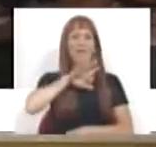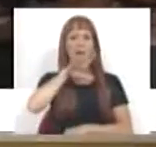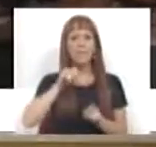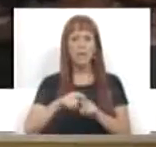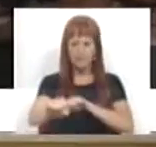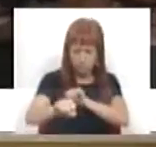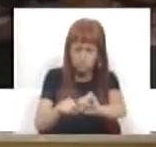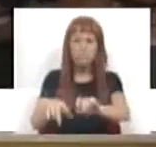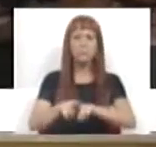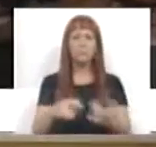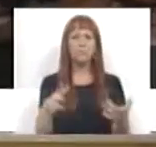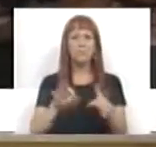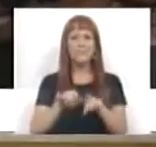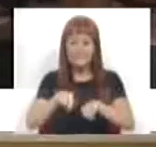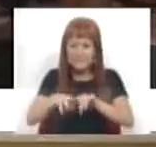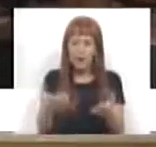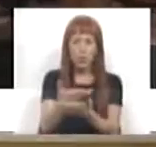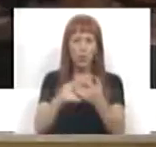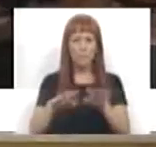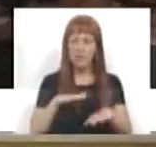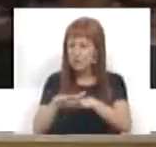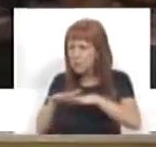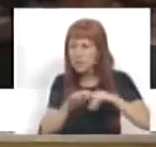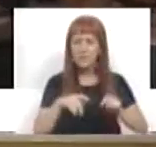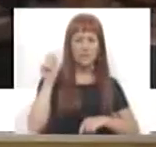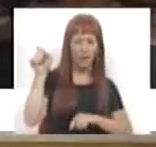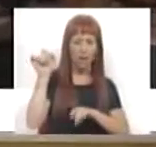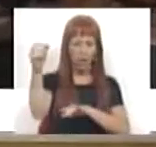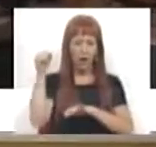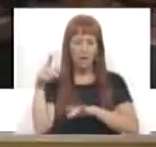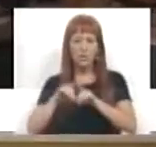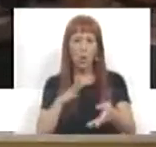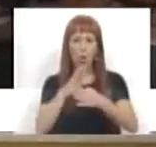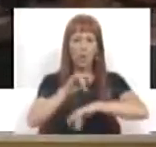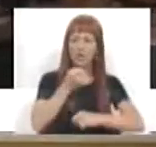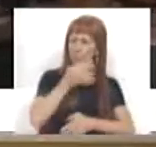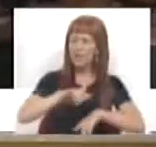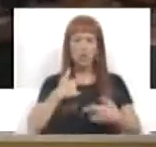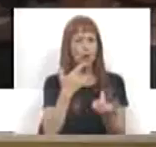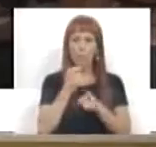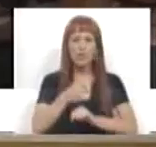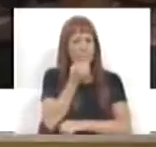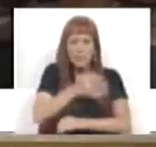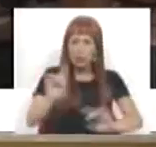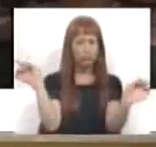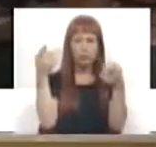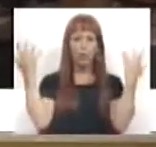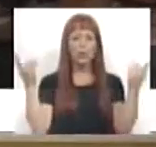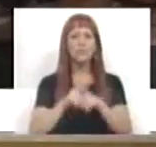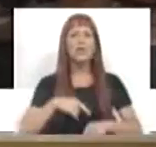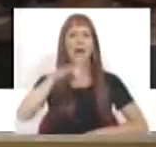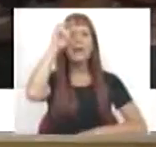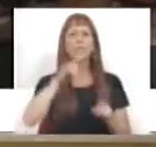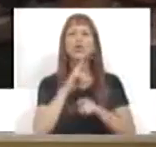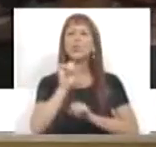da ditadura, recicladas nesta economia de rendas e casino, continuam a fazer-nos perder o que não podíamos desperdiçar.